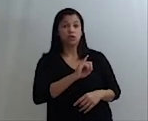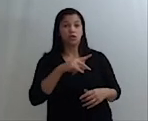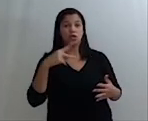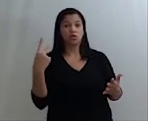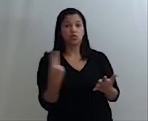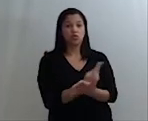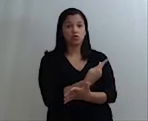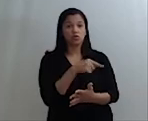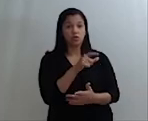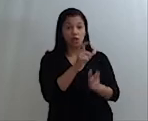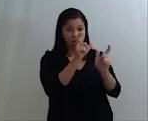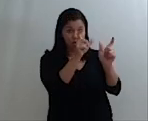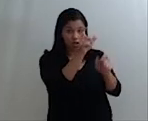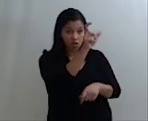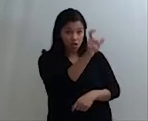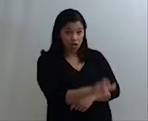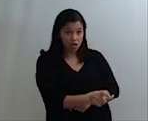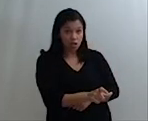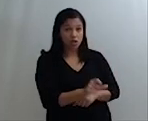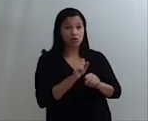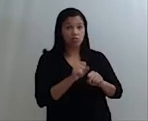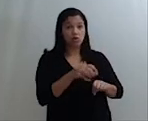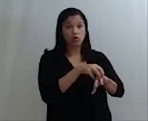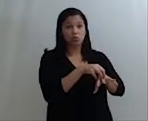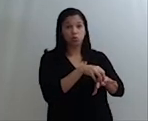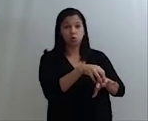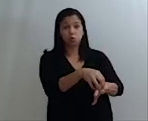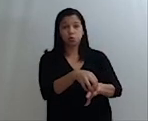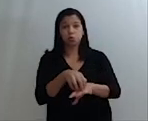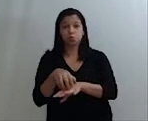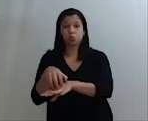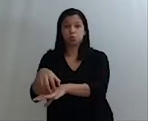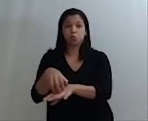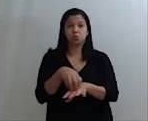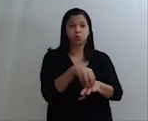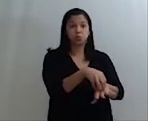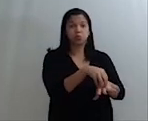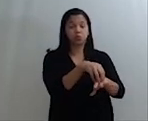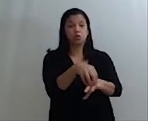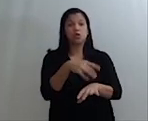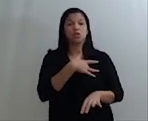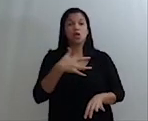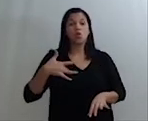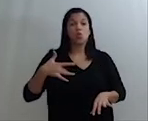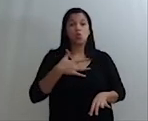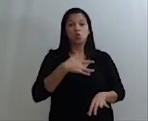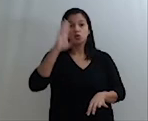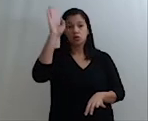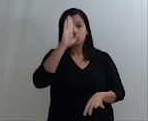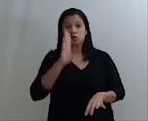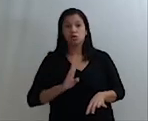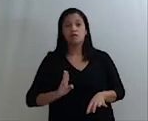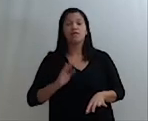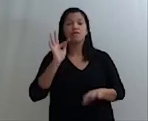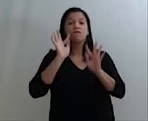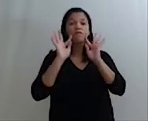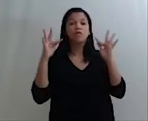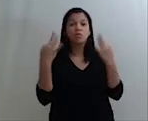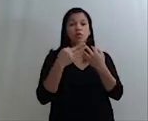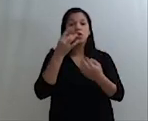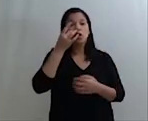recorrente precisa se locomover no território nacional para prestar auxílio de saúde aparentes que estão comprovadamente